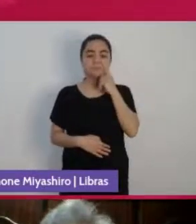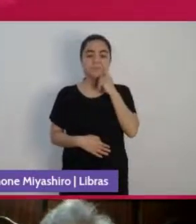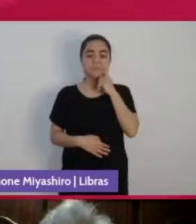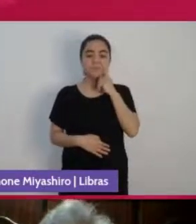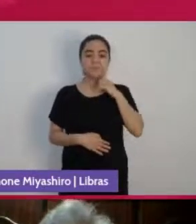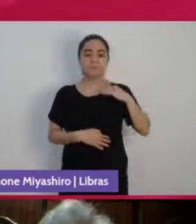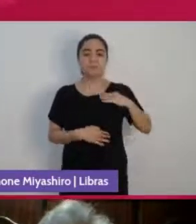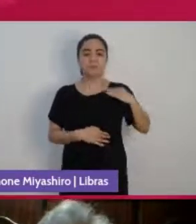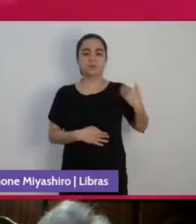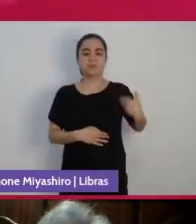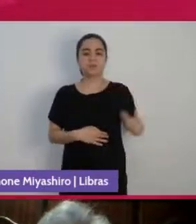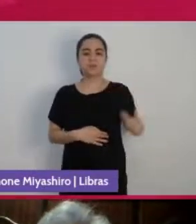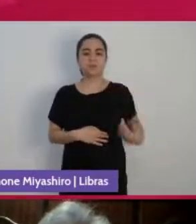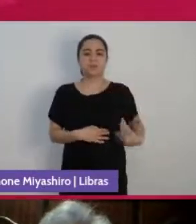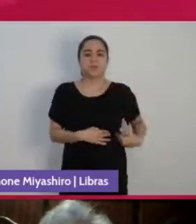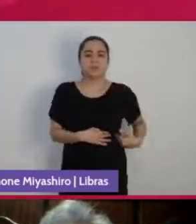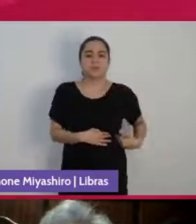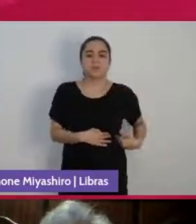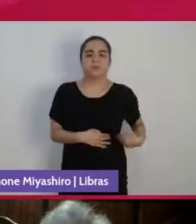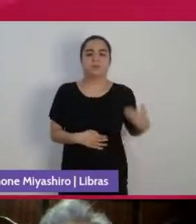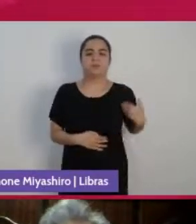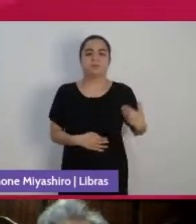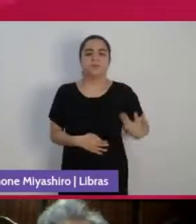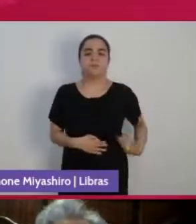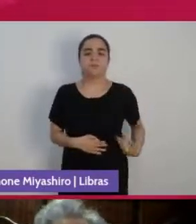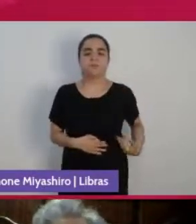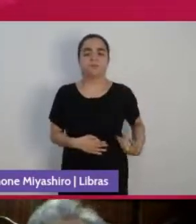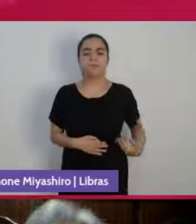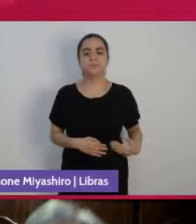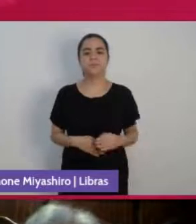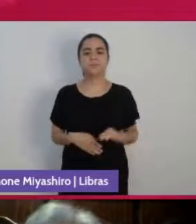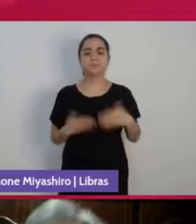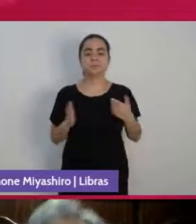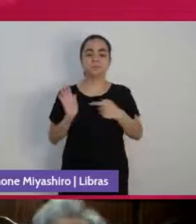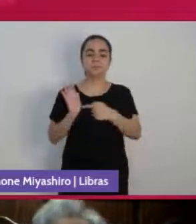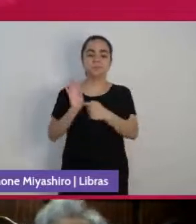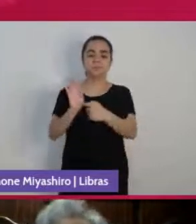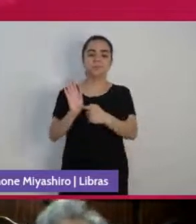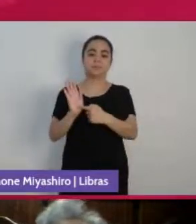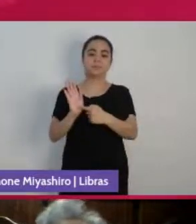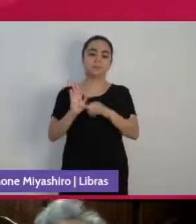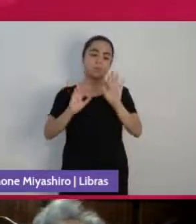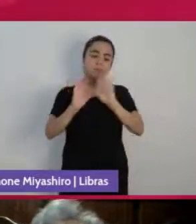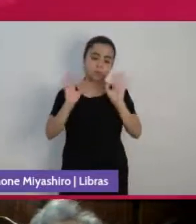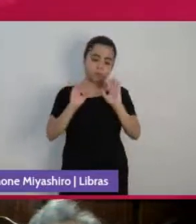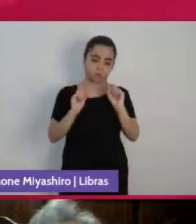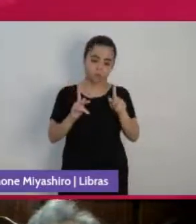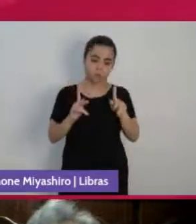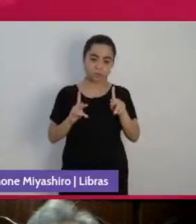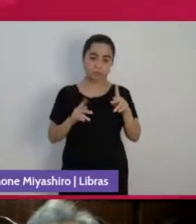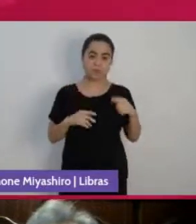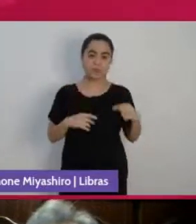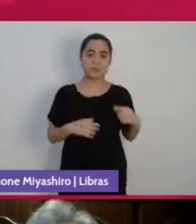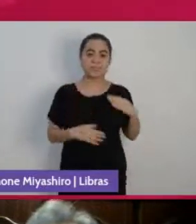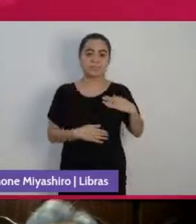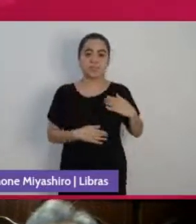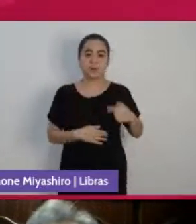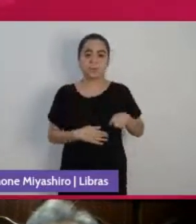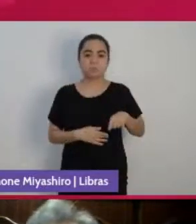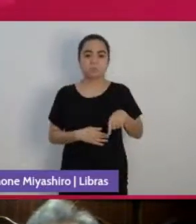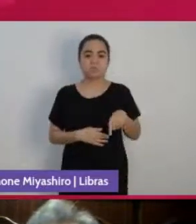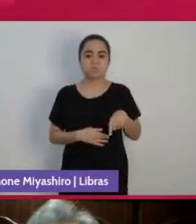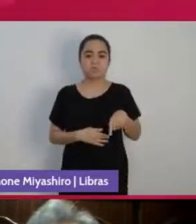peitoral menor. Então, veja que tudo bem aqui, mas olha o mamilo caído,